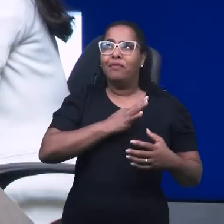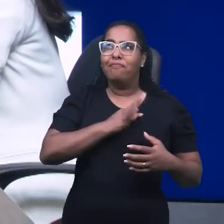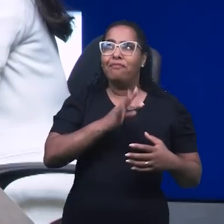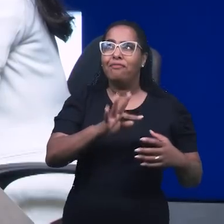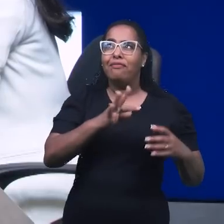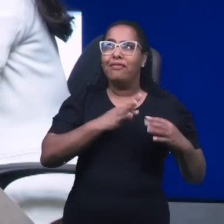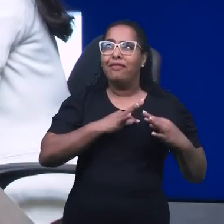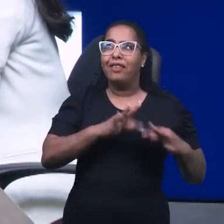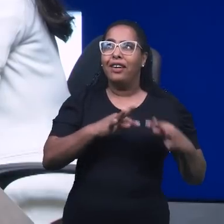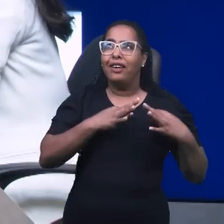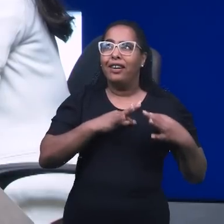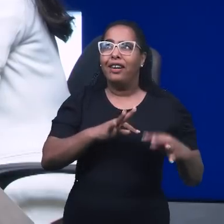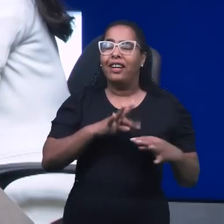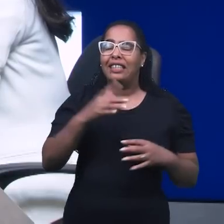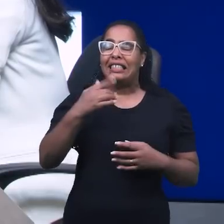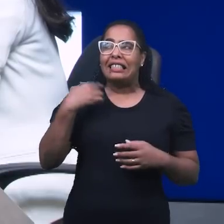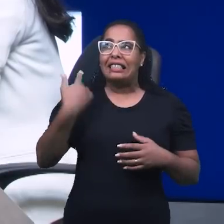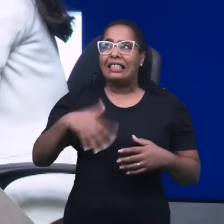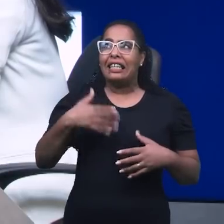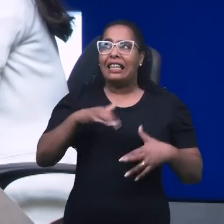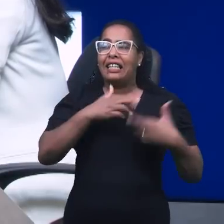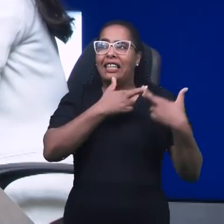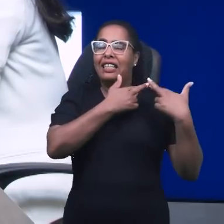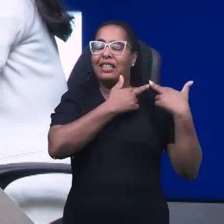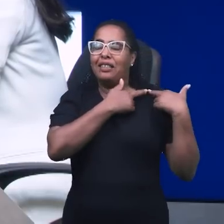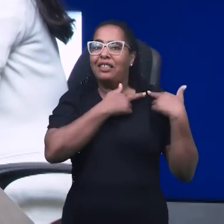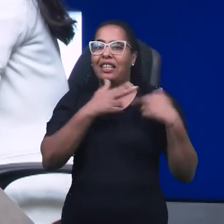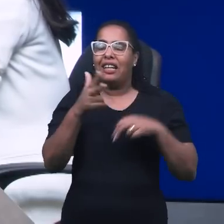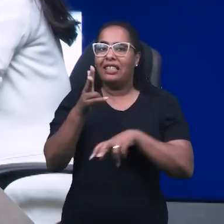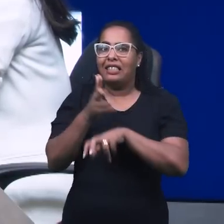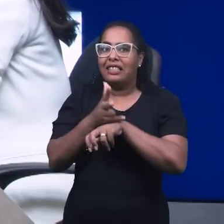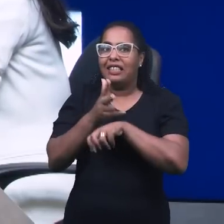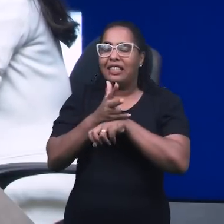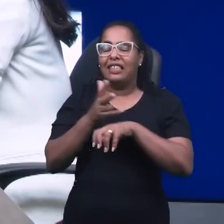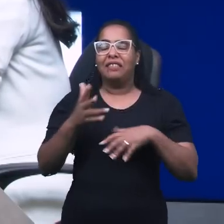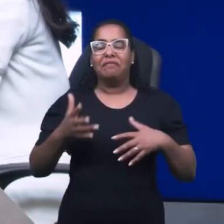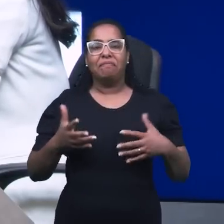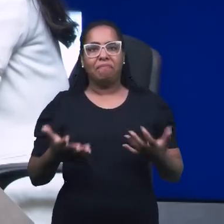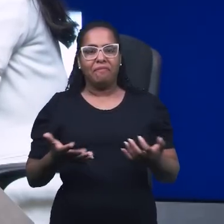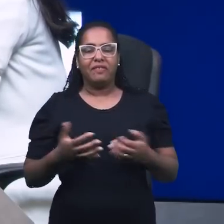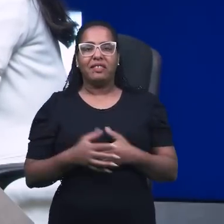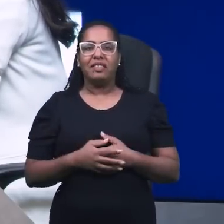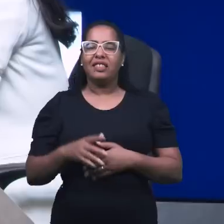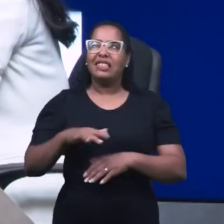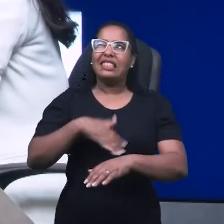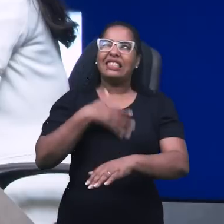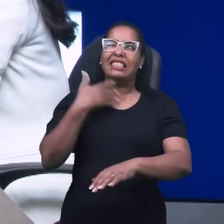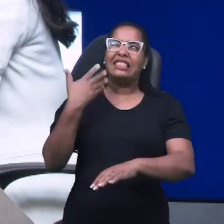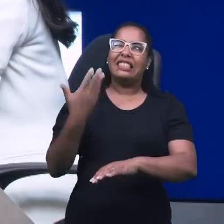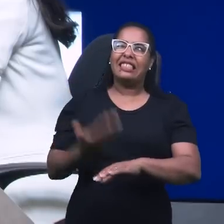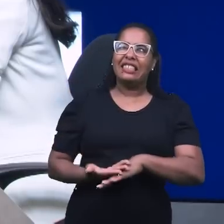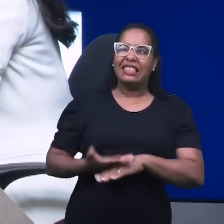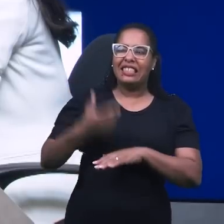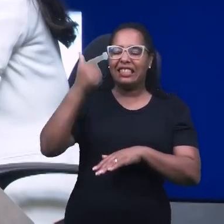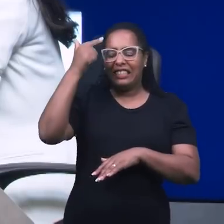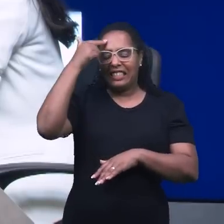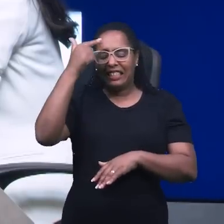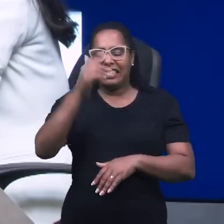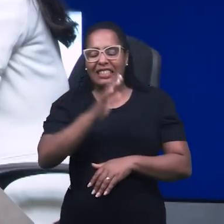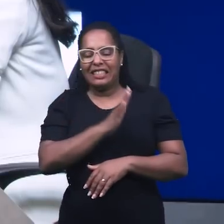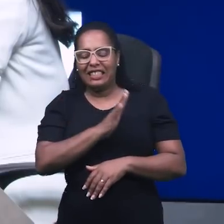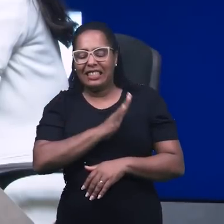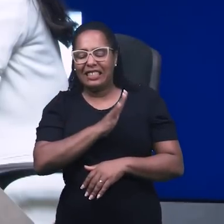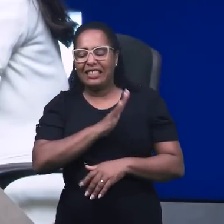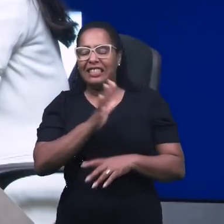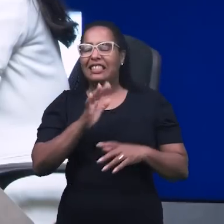no meu coração. A responsabilidade que seria, né, fazer essa gravação. E fiquei o dia inteiro com aquilo